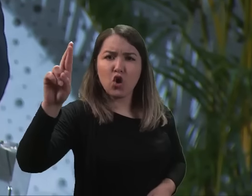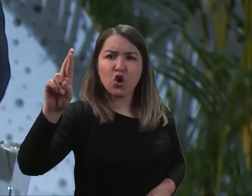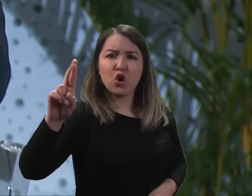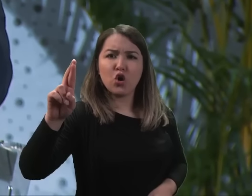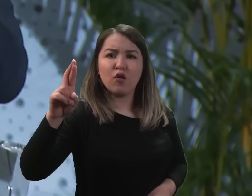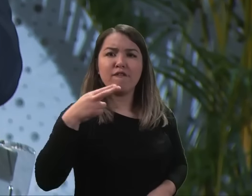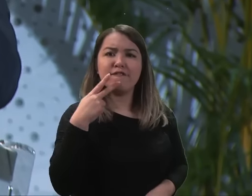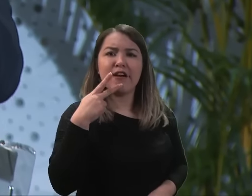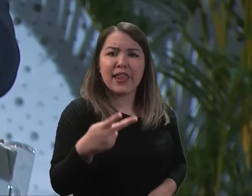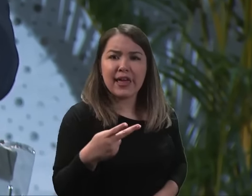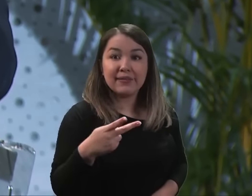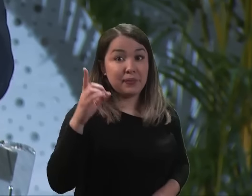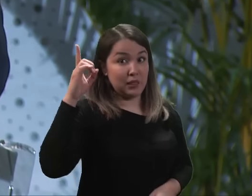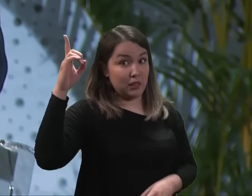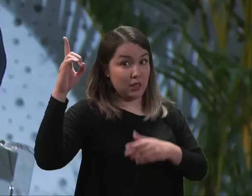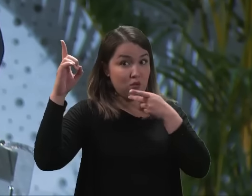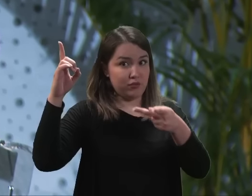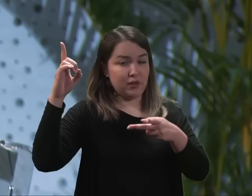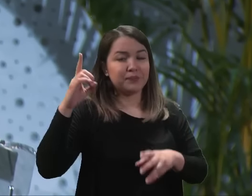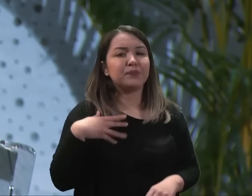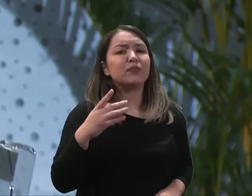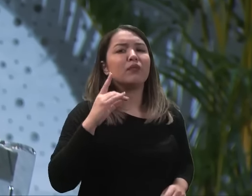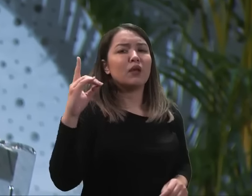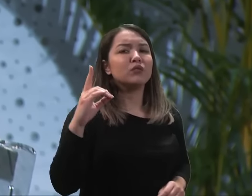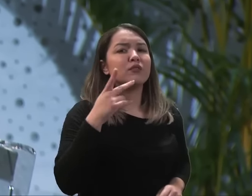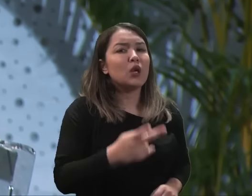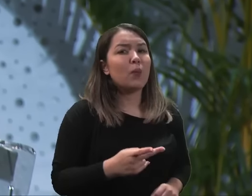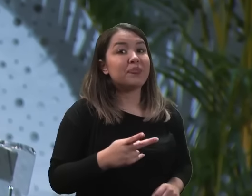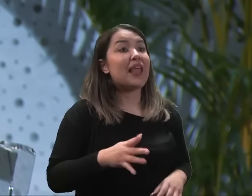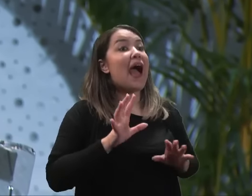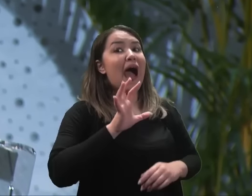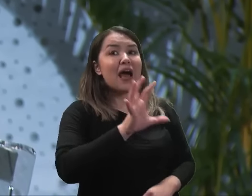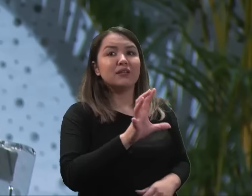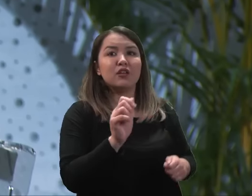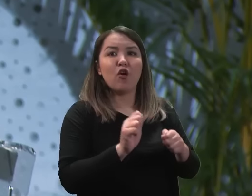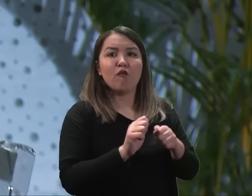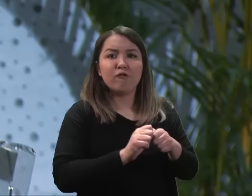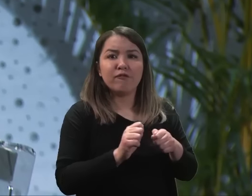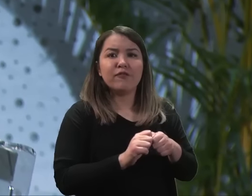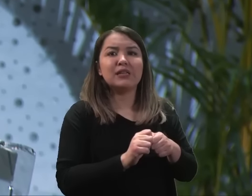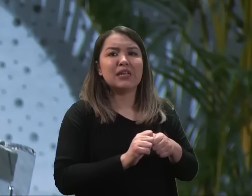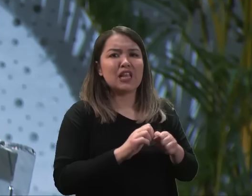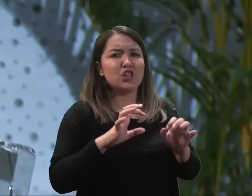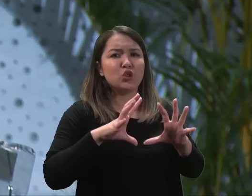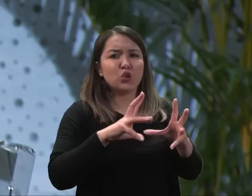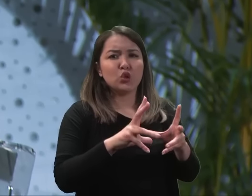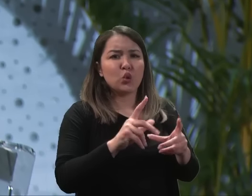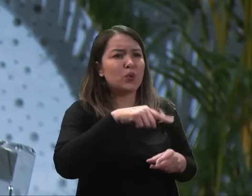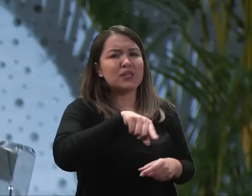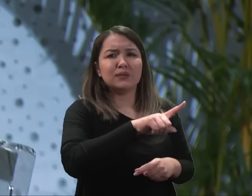Deus falando eu o Senhor falei assim farei a toda esta má congregação